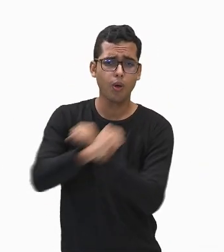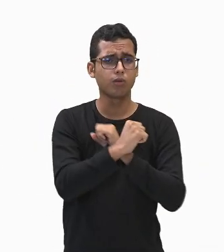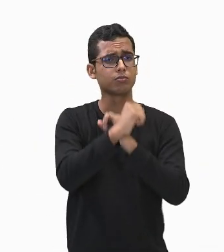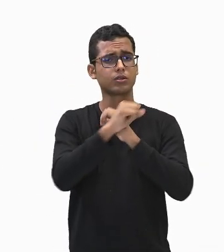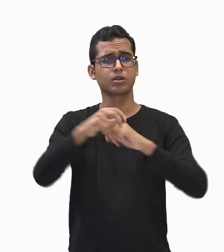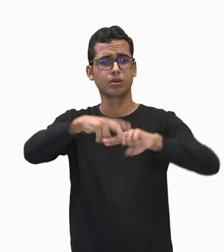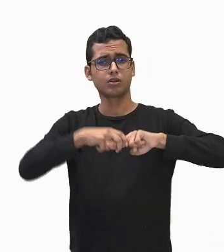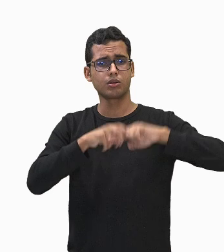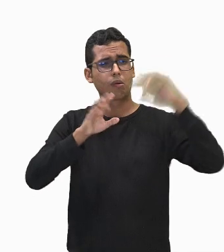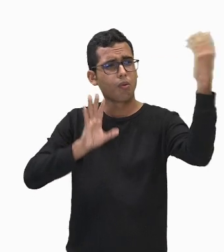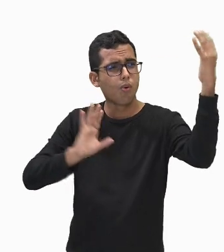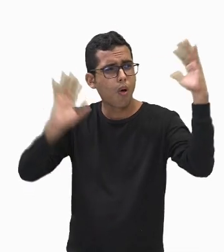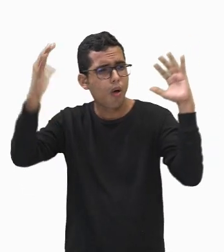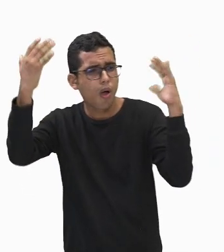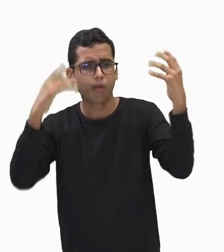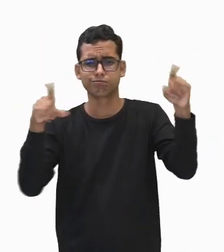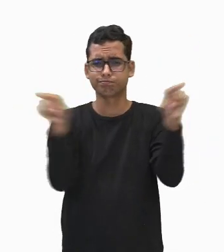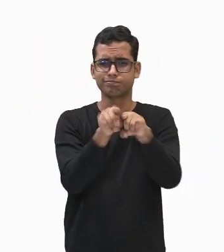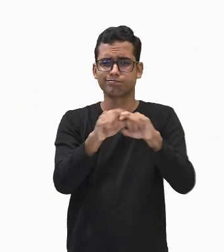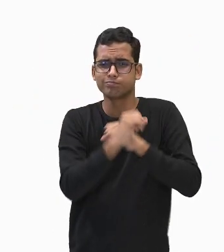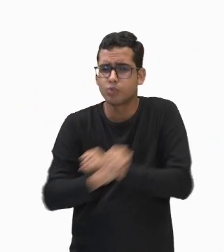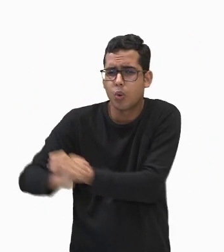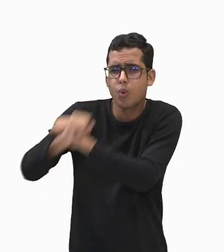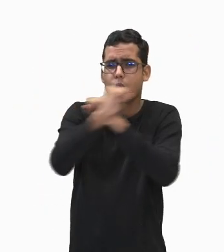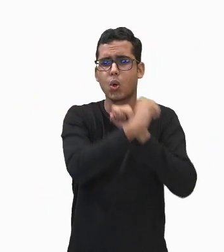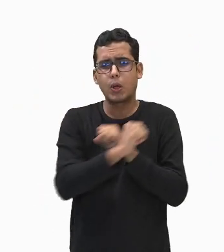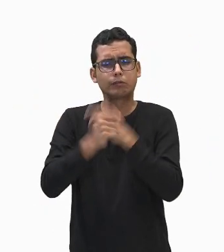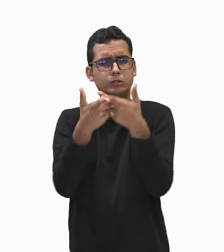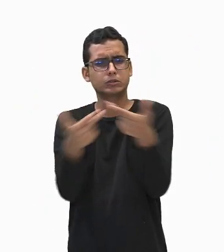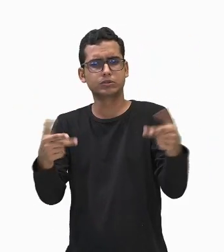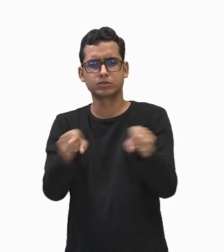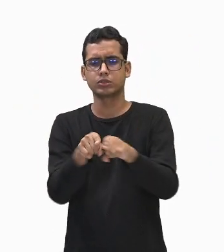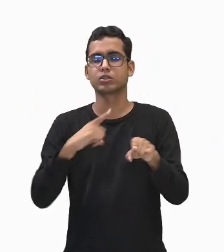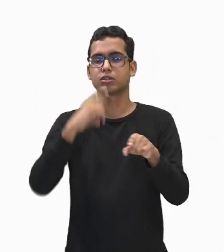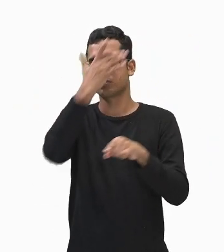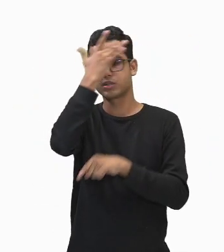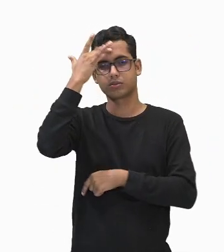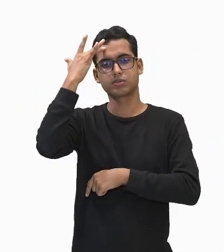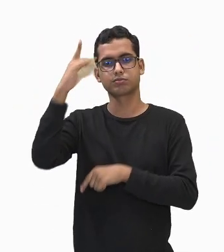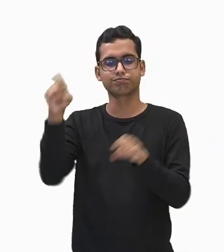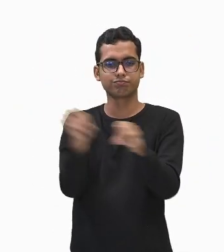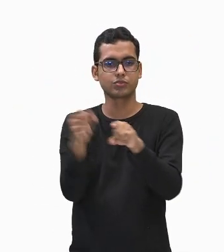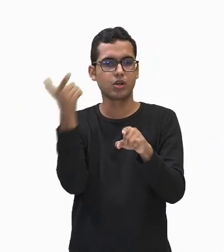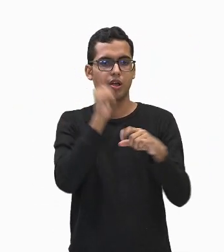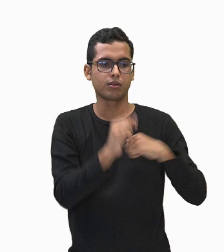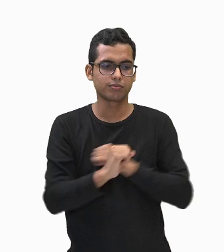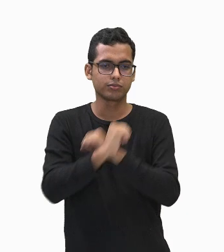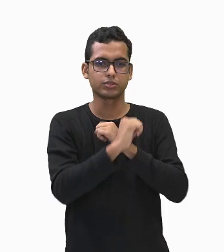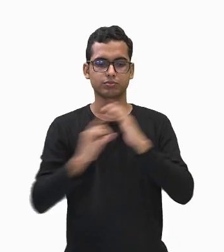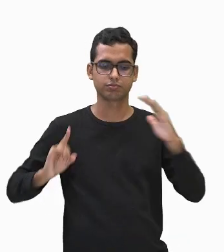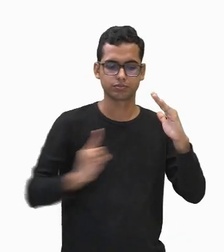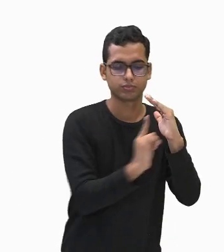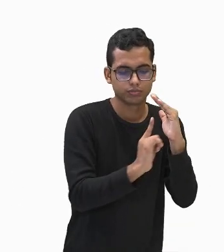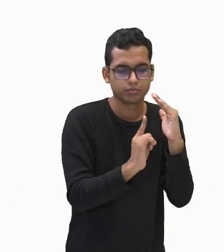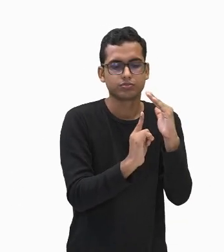climáticas, é um refúgio, proteção de todos aqueles habitantes. E aí vamos ver algumas partes